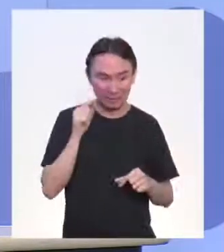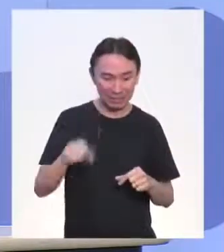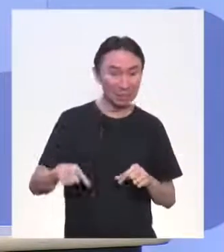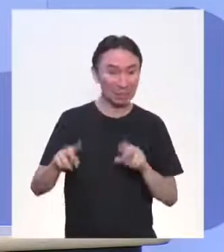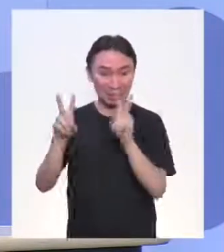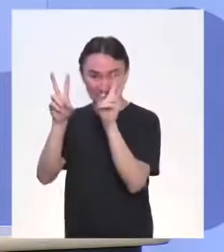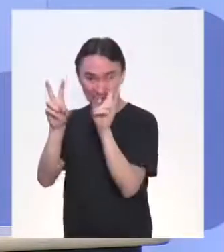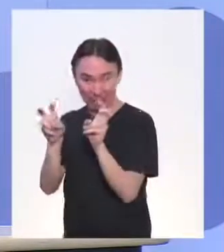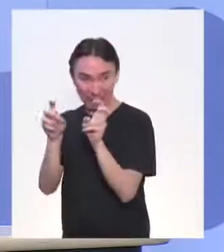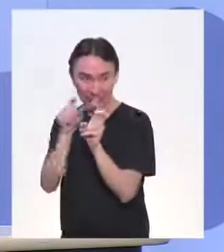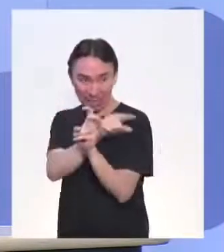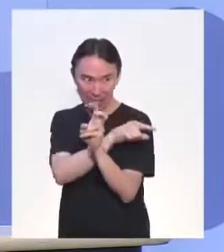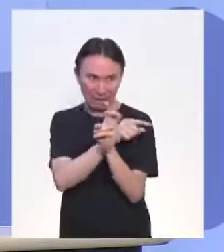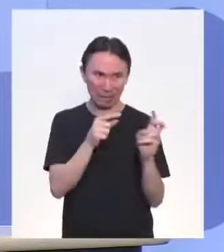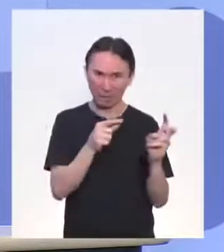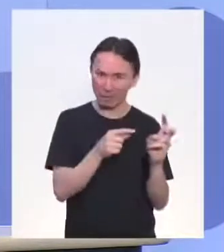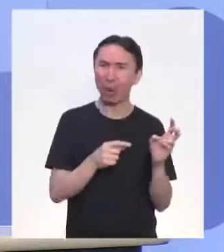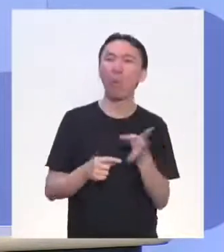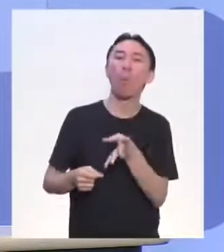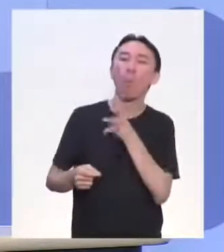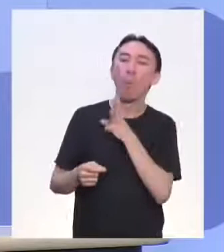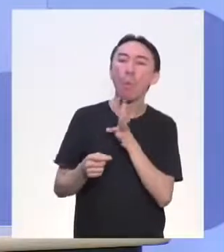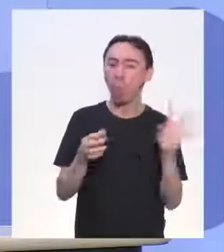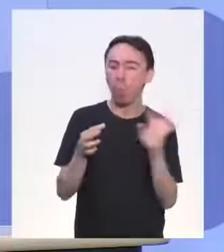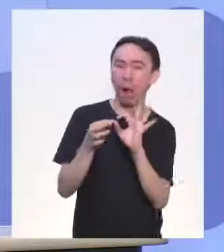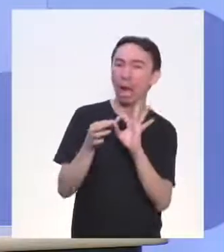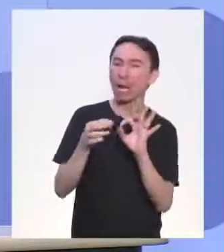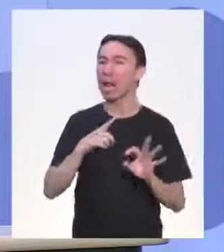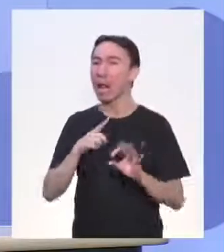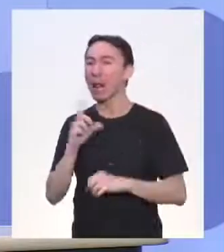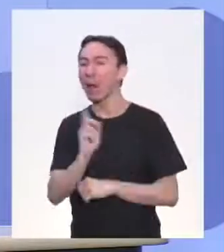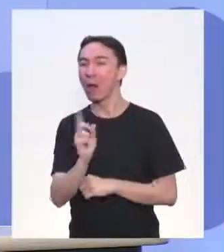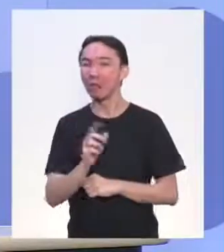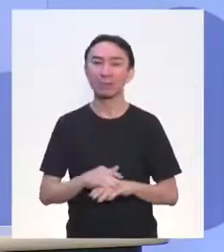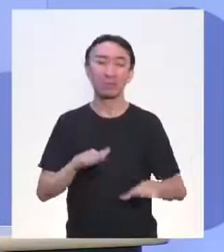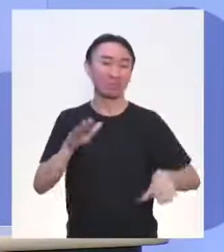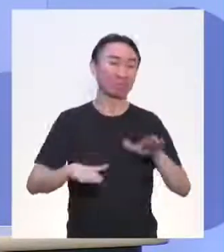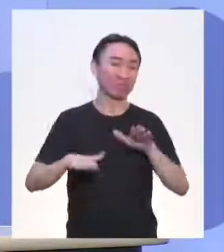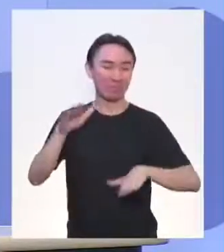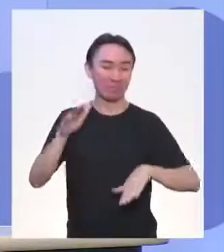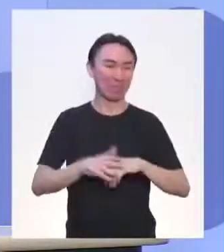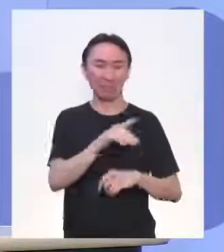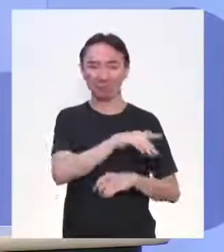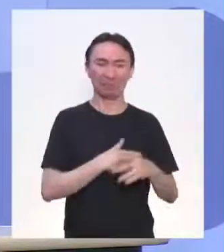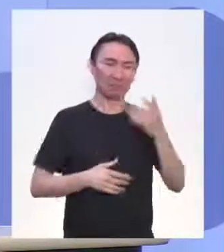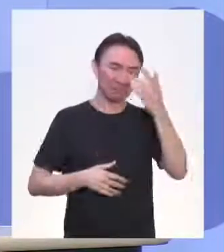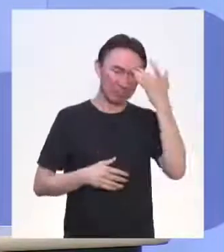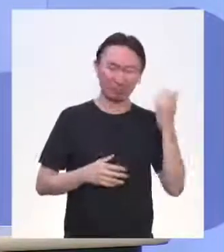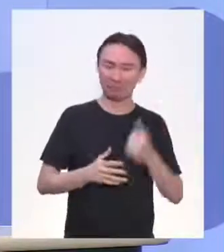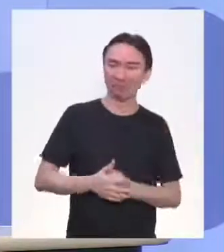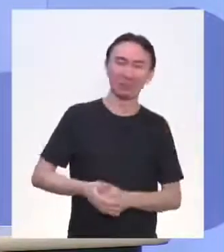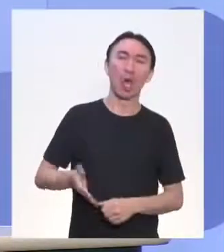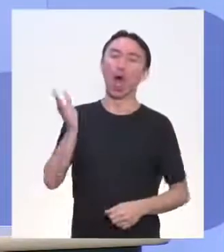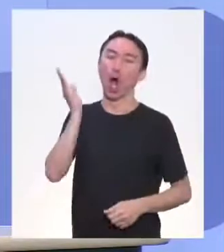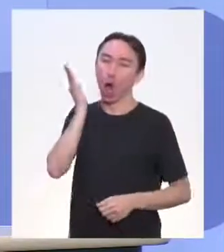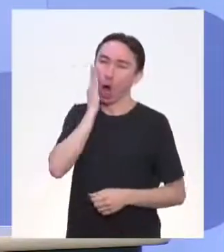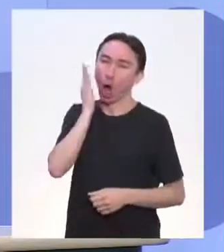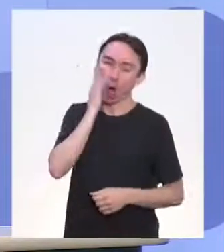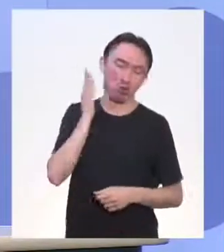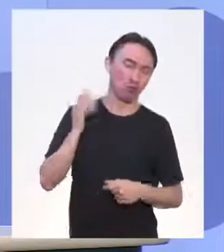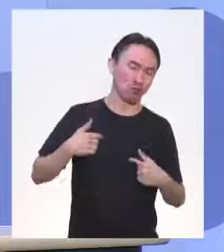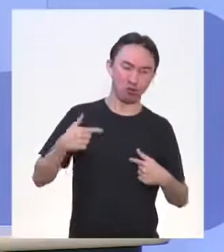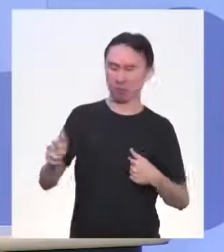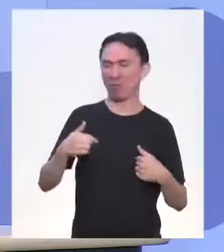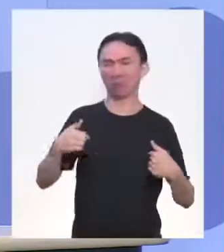aparente propriedade para falar, né? Então, a pessoa às vezes fala como se ela tivesse aquela autoridade